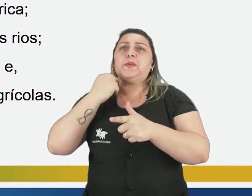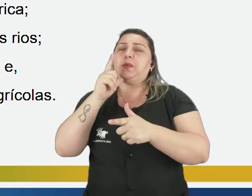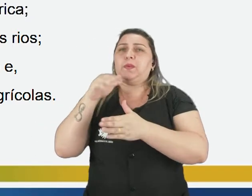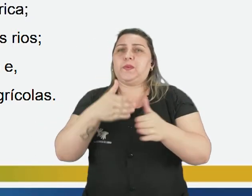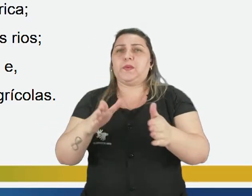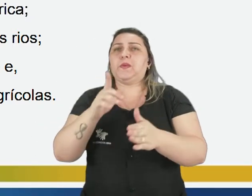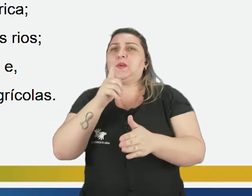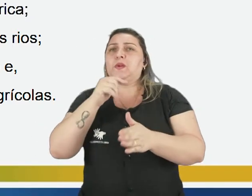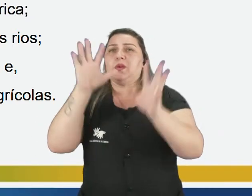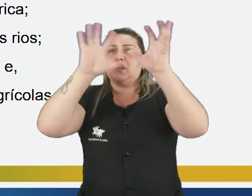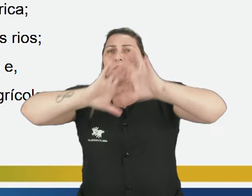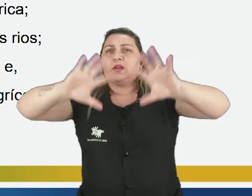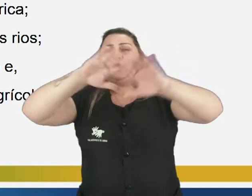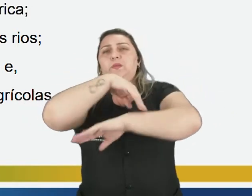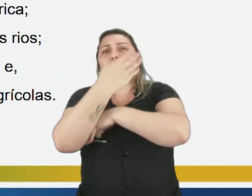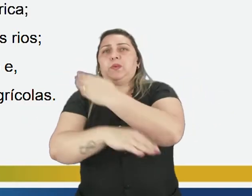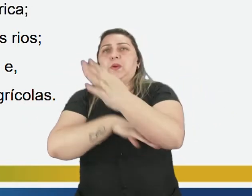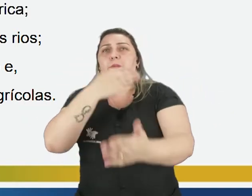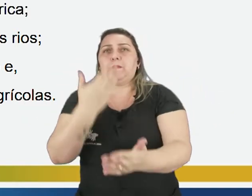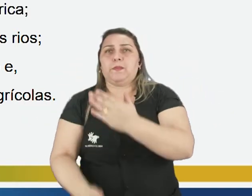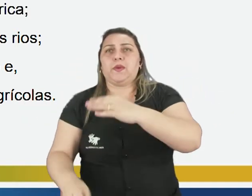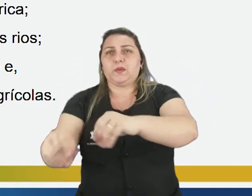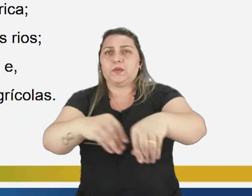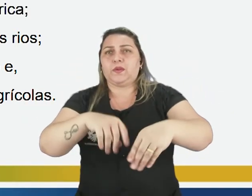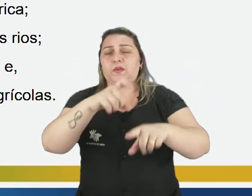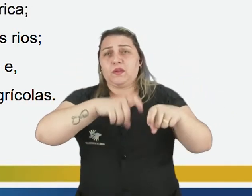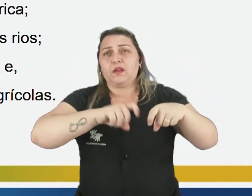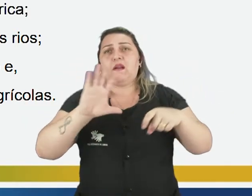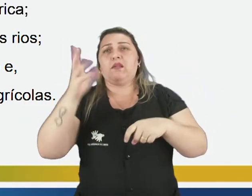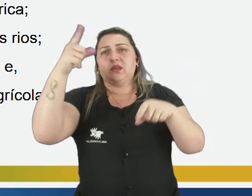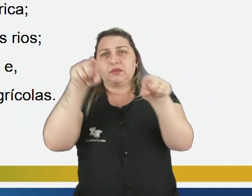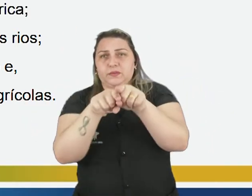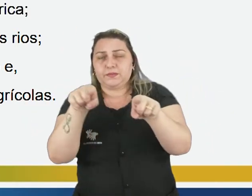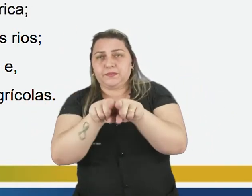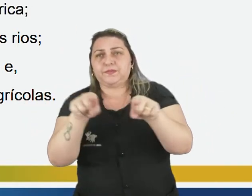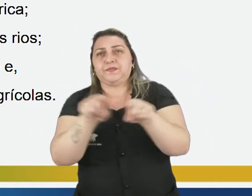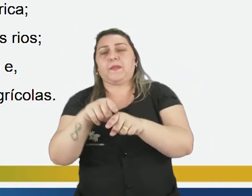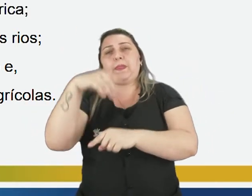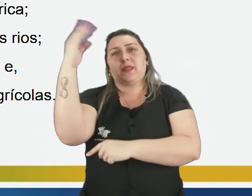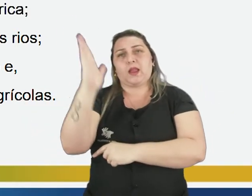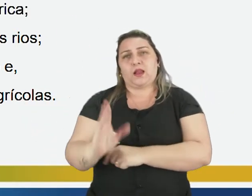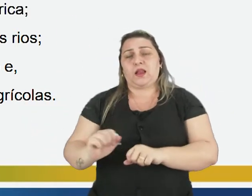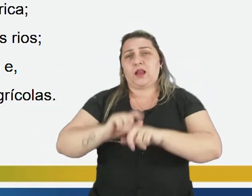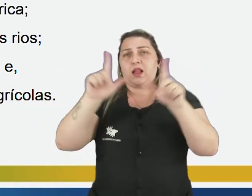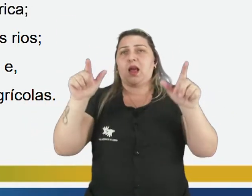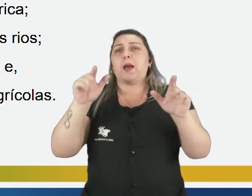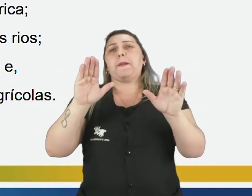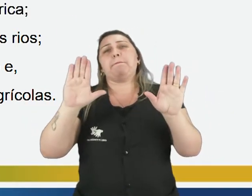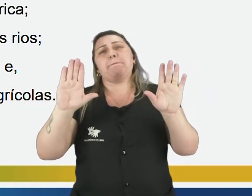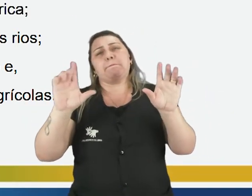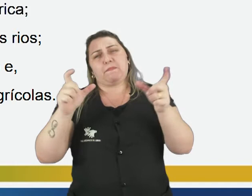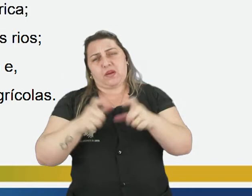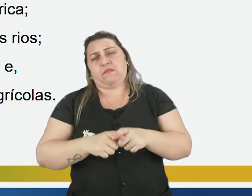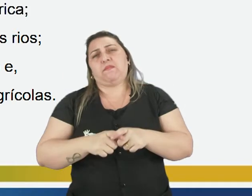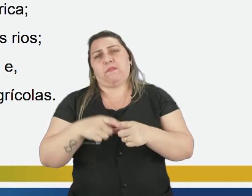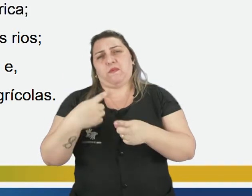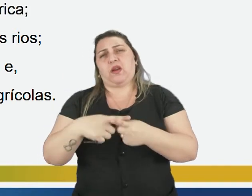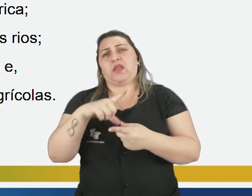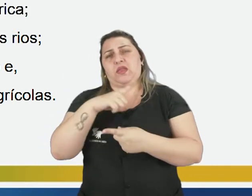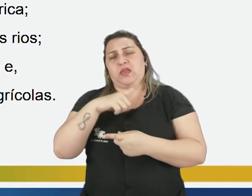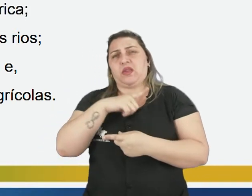rios, desmatamento e perda dos solos agrícolas. Isso acontece também no Brasil, claro que com menor intensidade, porque nós